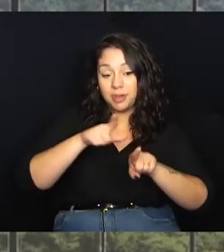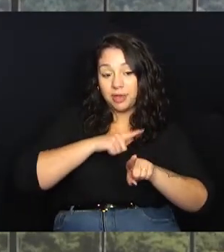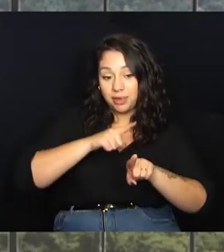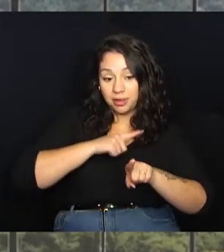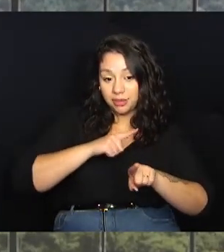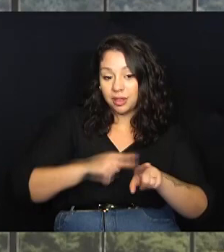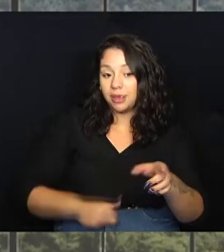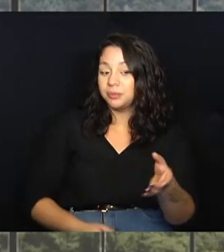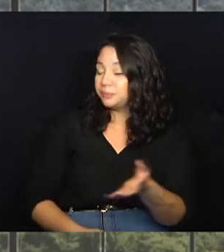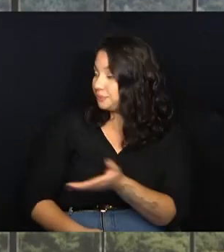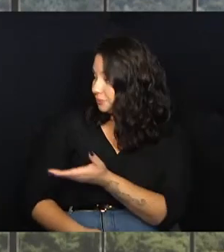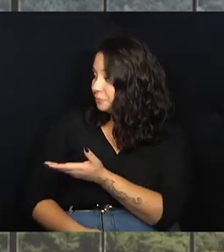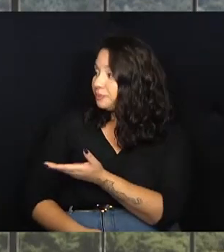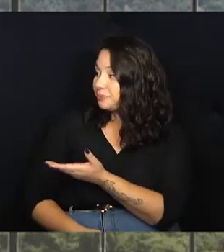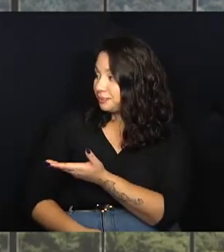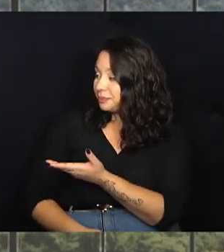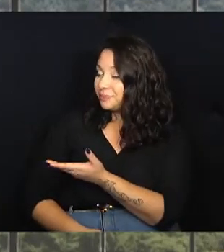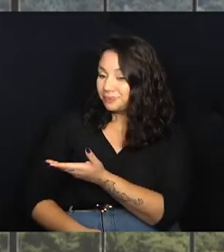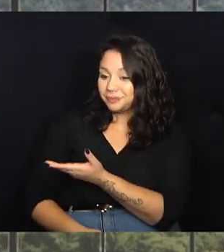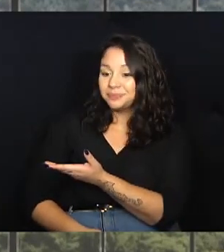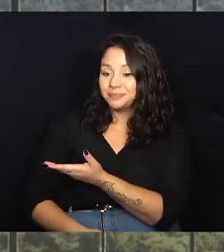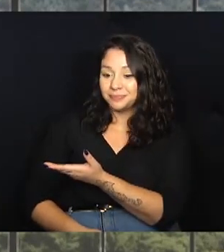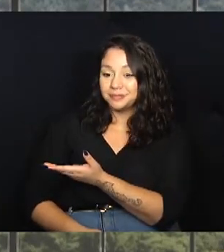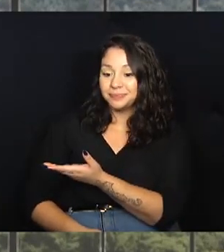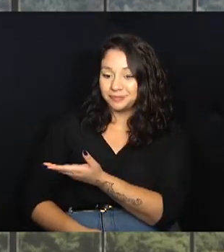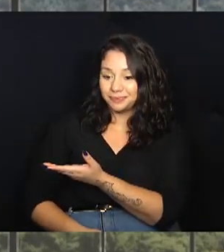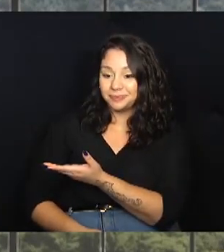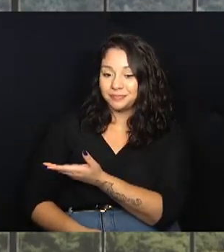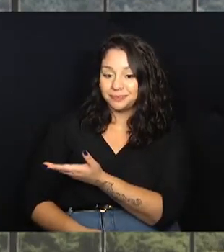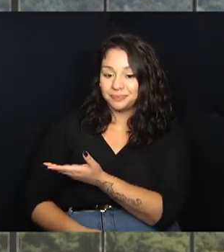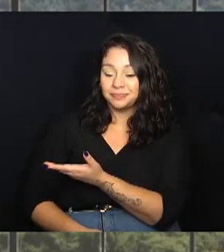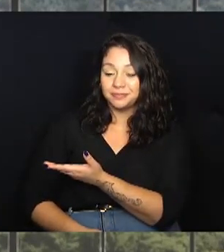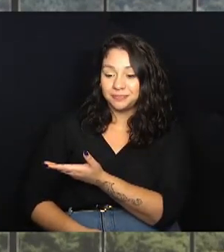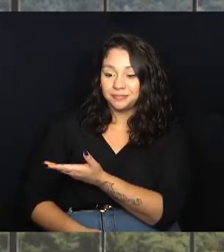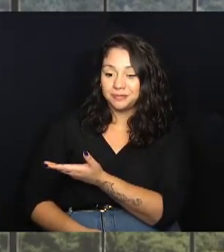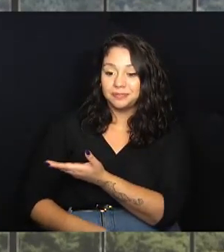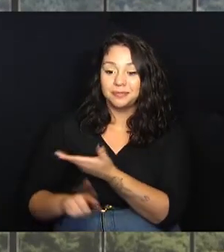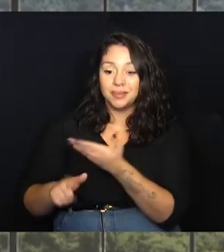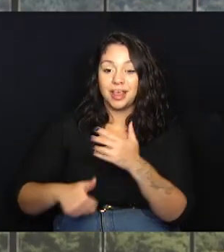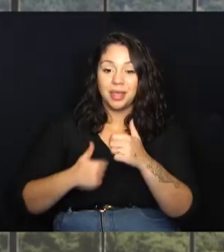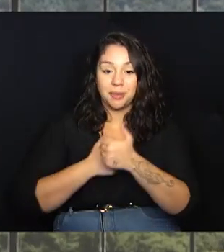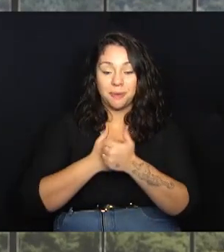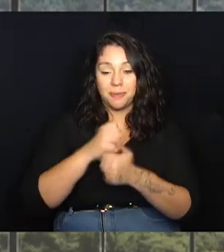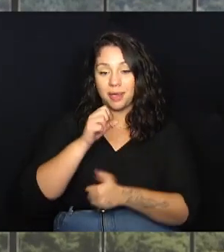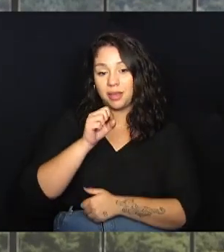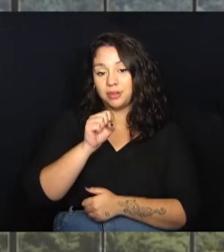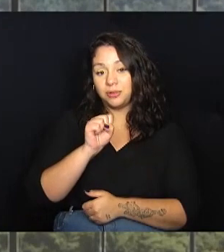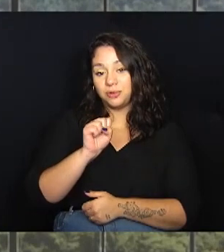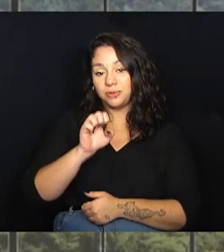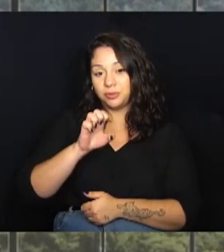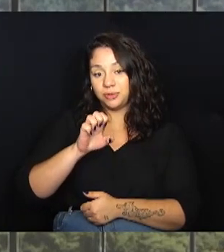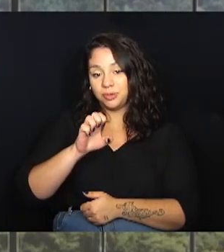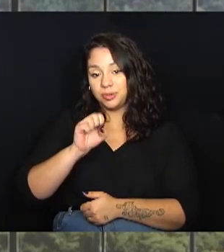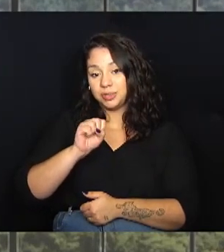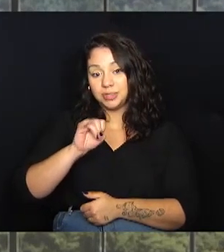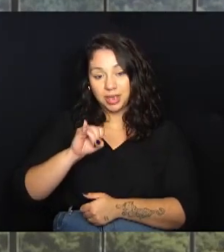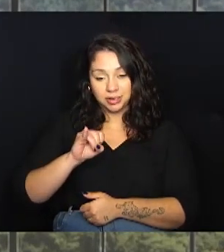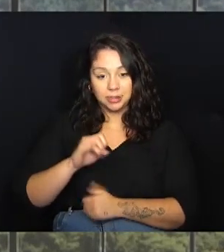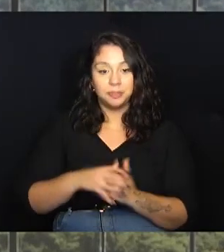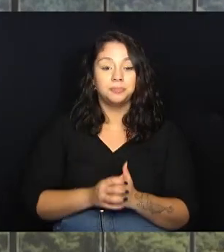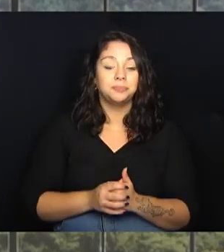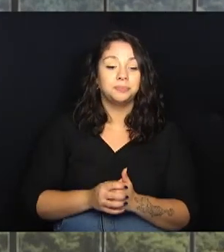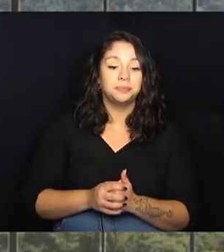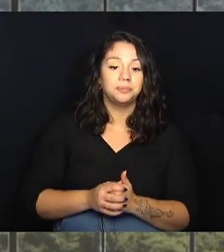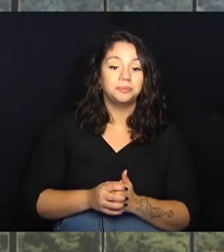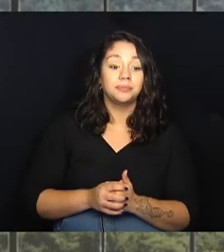Parque Itália, um pouquinho ali acima do Mário Gatinho, perto do SESI Amoreiras, tá? Os telefones